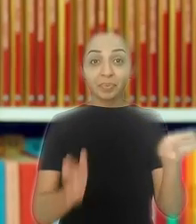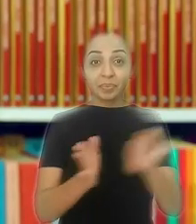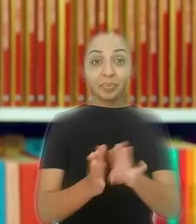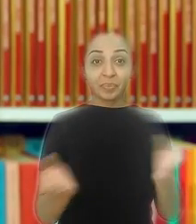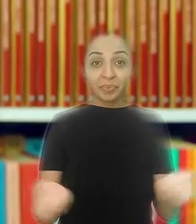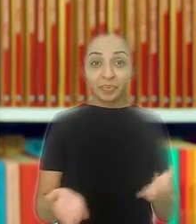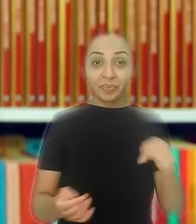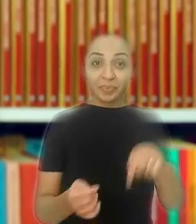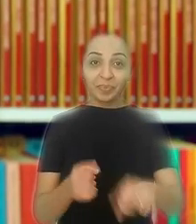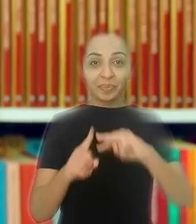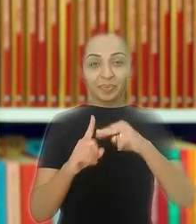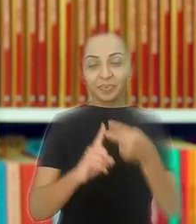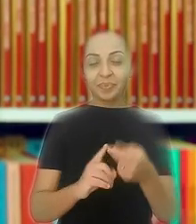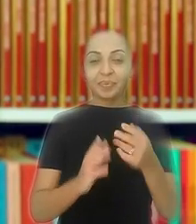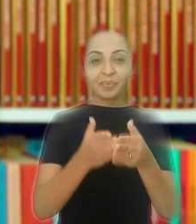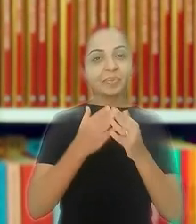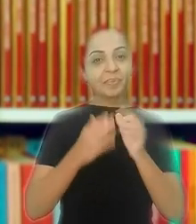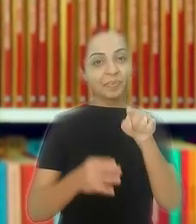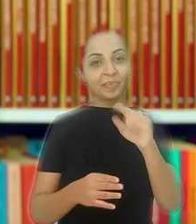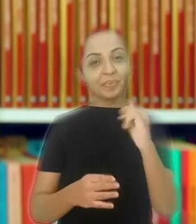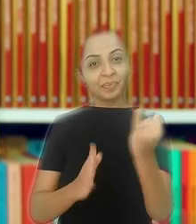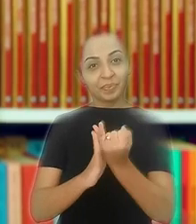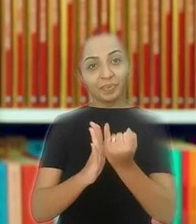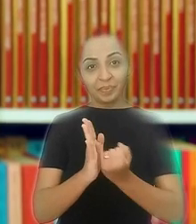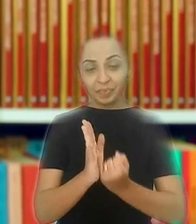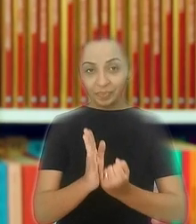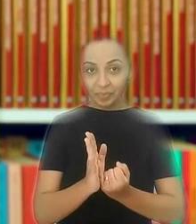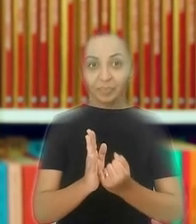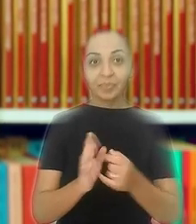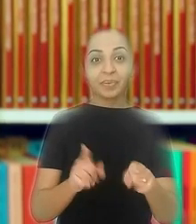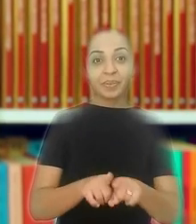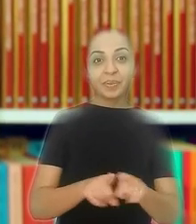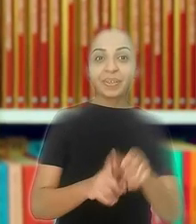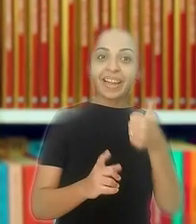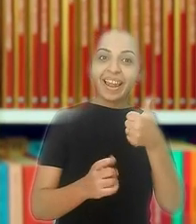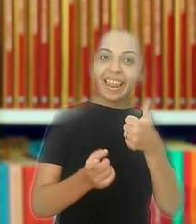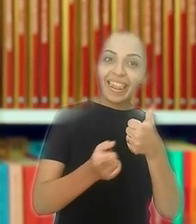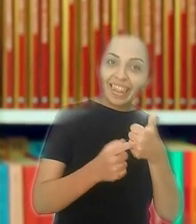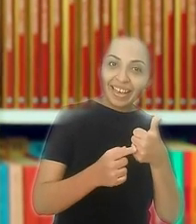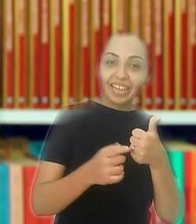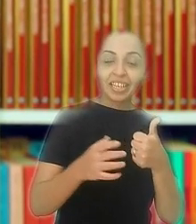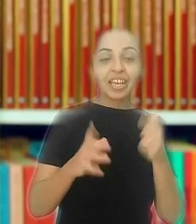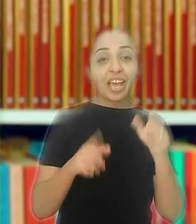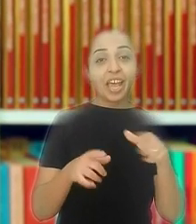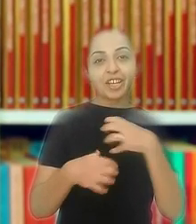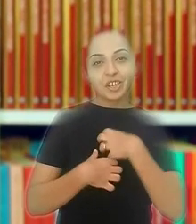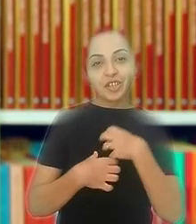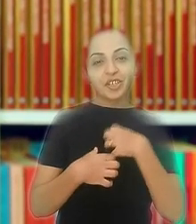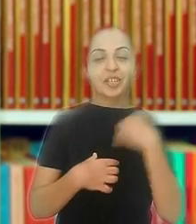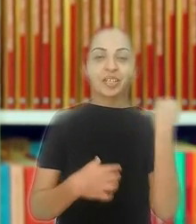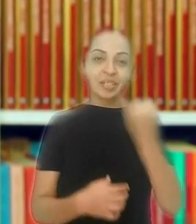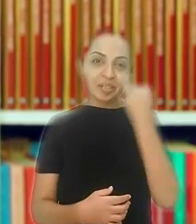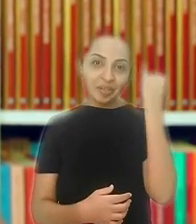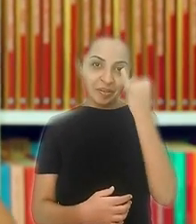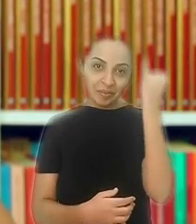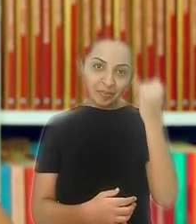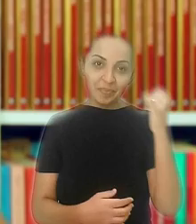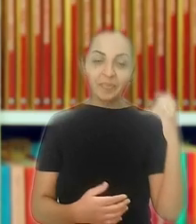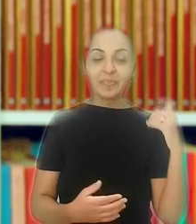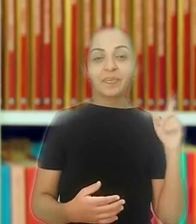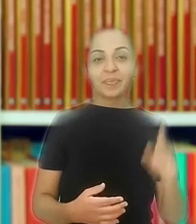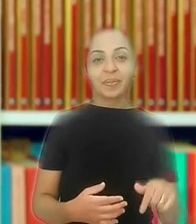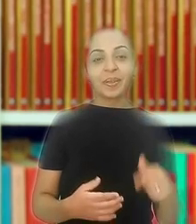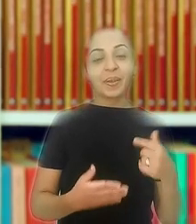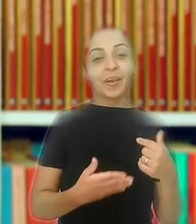bom se você chegou agora o canal vou pedindo para você se inscrever se você ainda não foi inscrito e deixa um like também isso só formas muito importantes